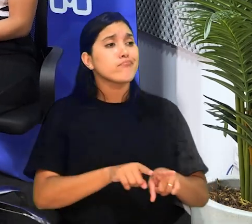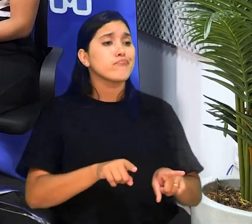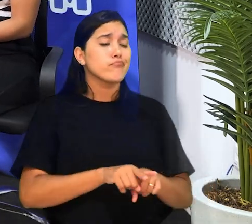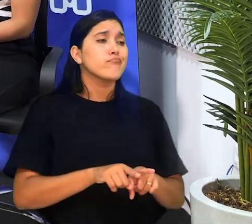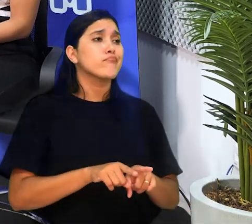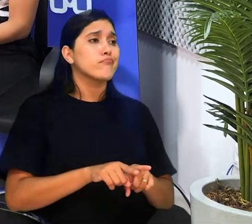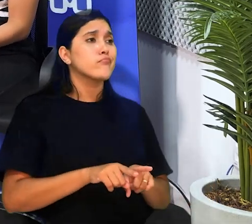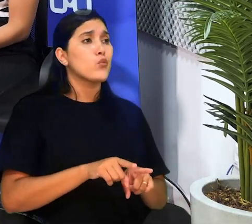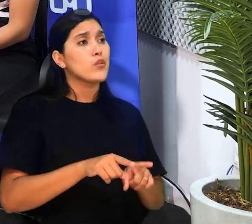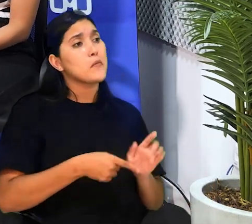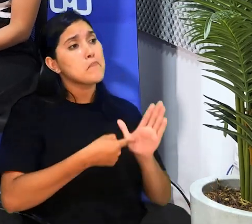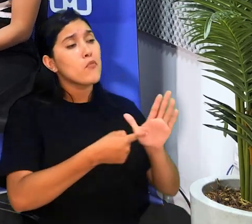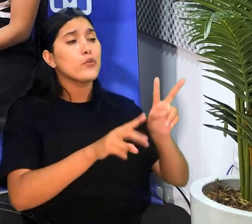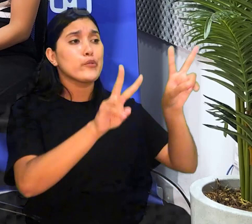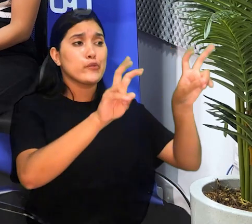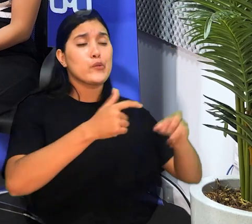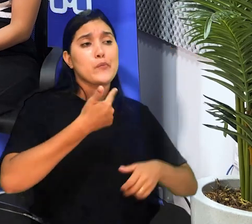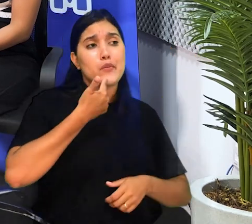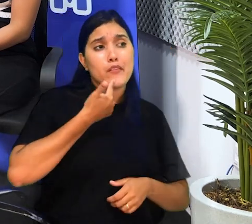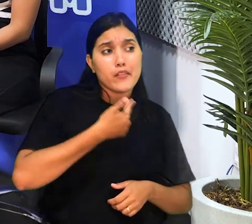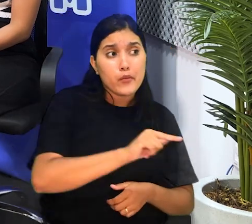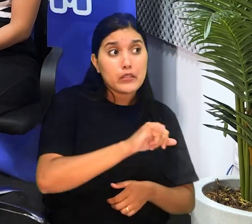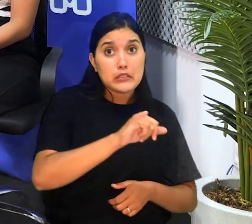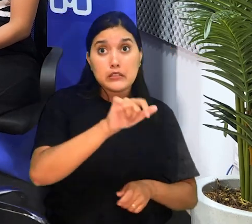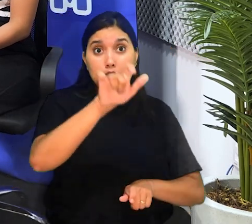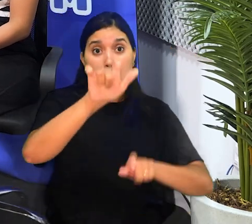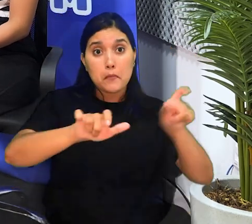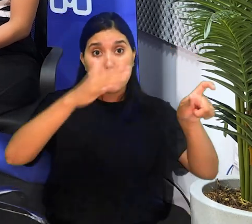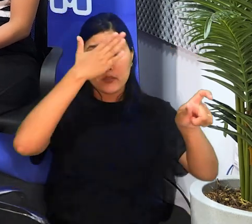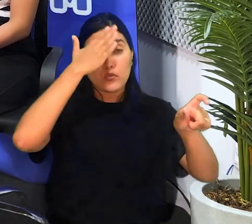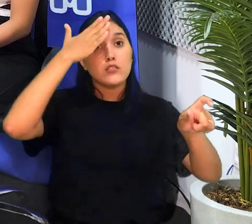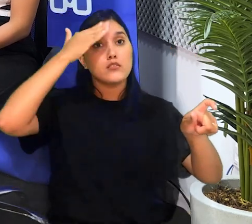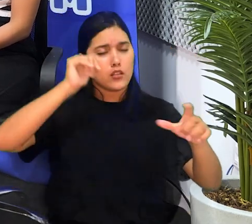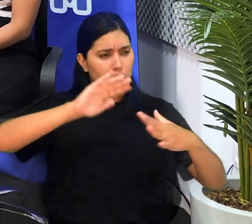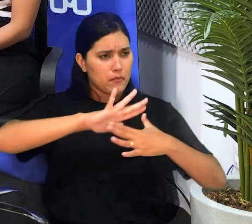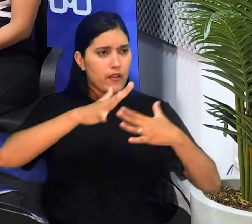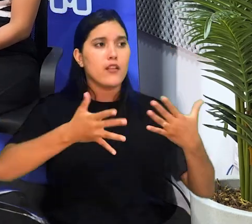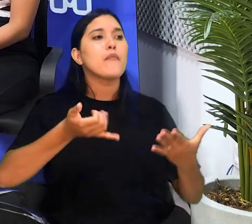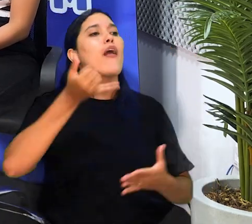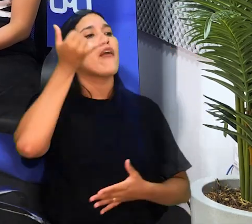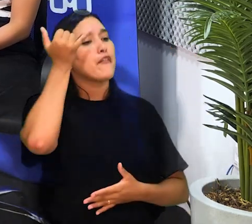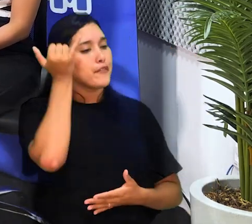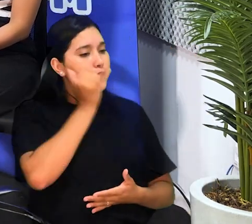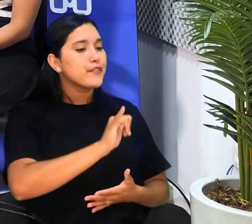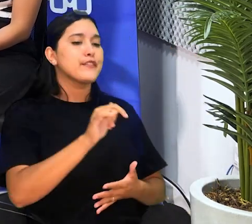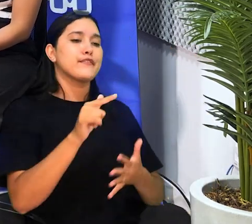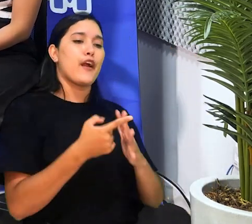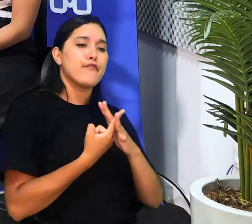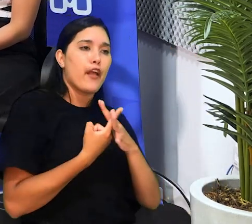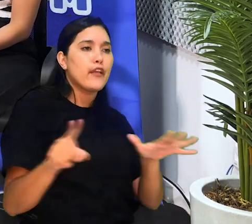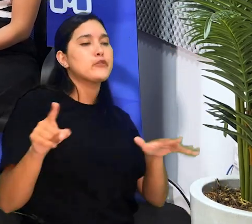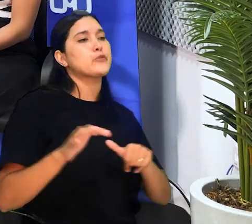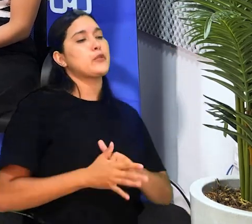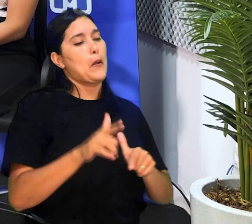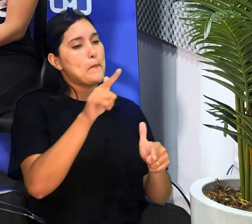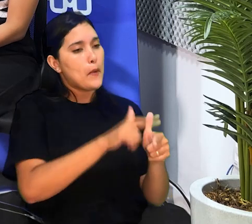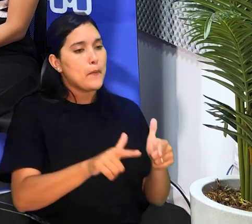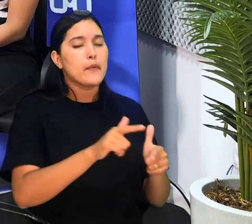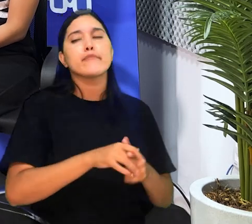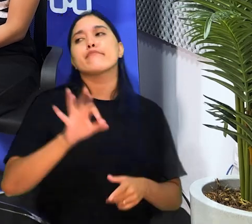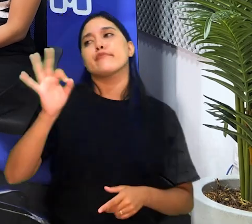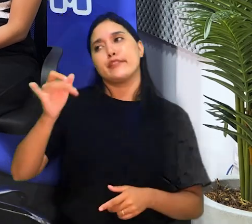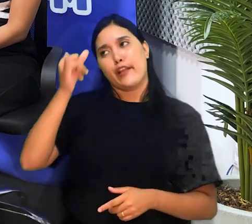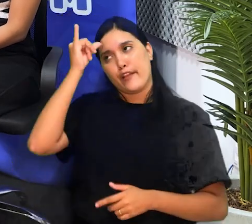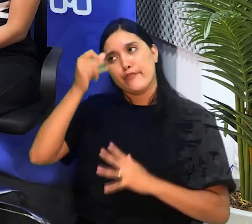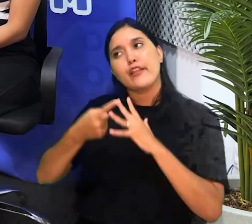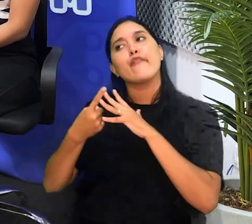excluem, né, os deficientes auditivos. E isso traz um afastamento até para a língua, porque se todos soubessem, né, falar